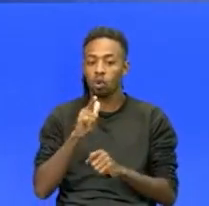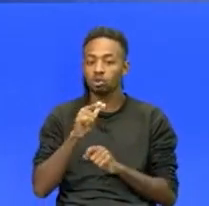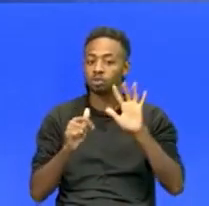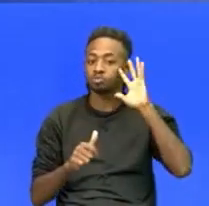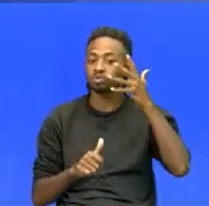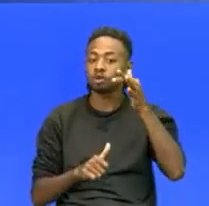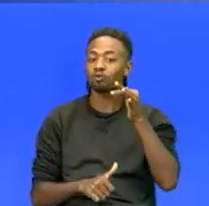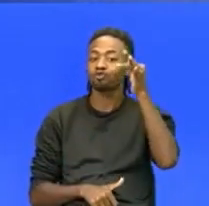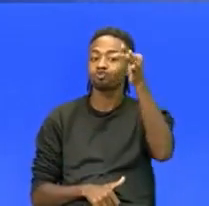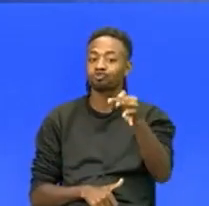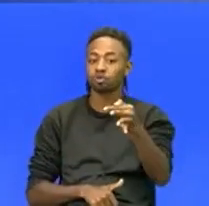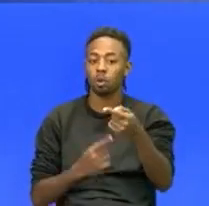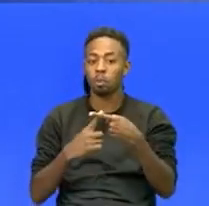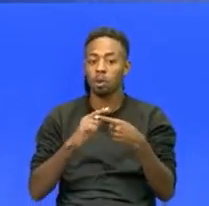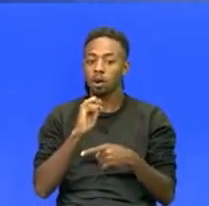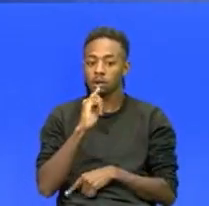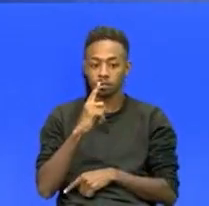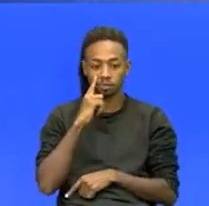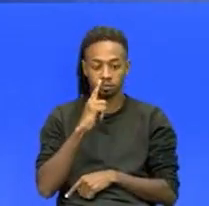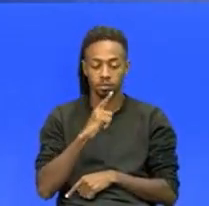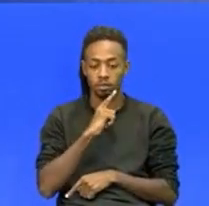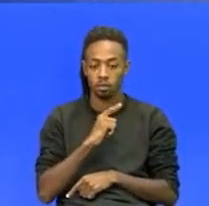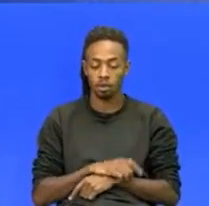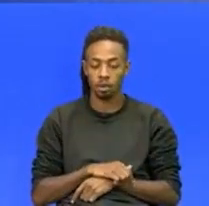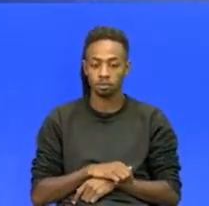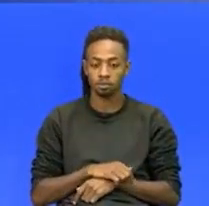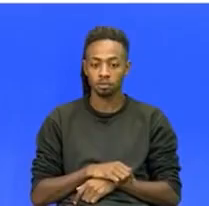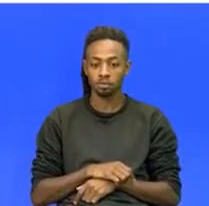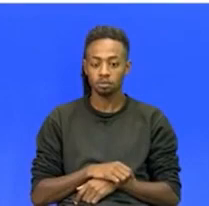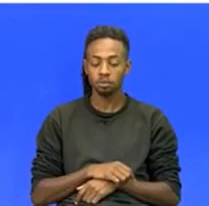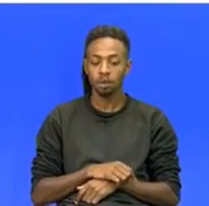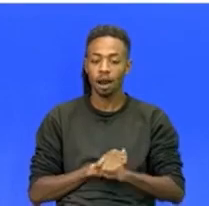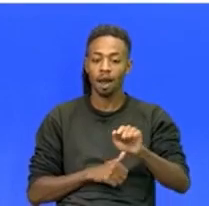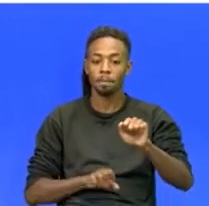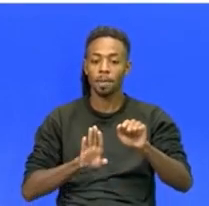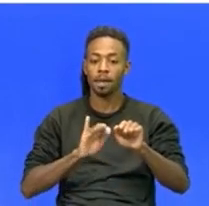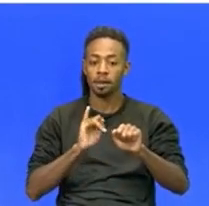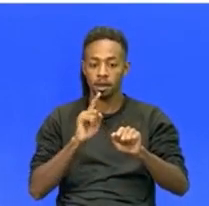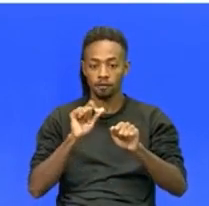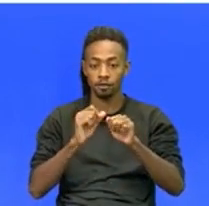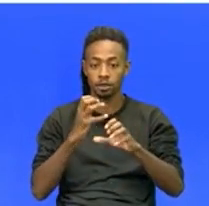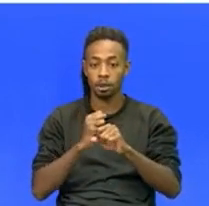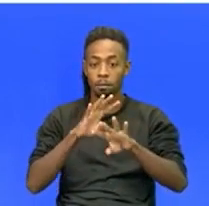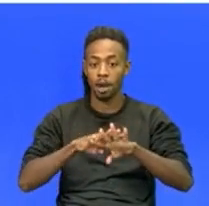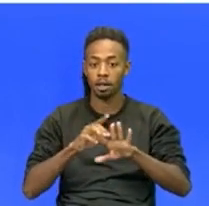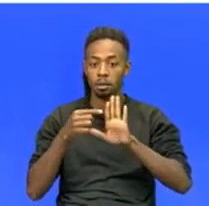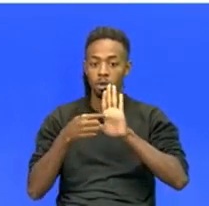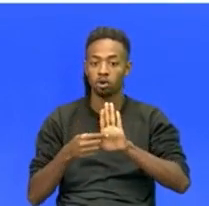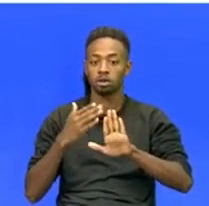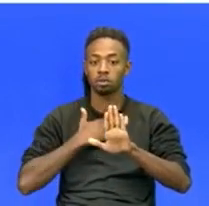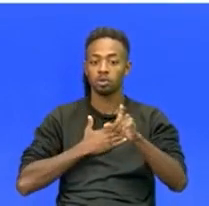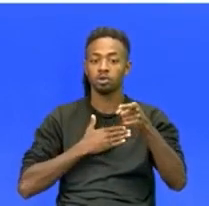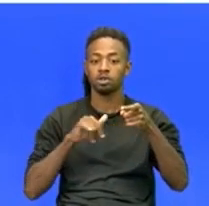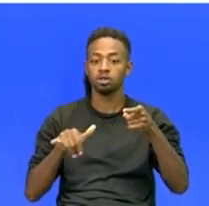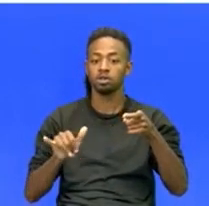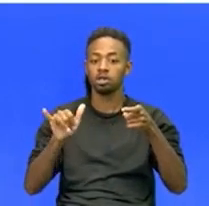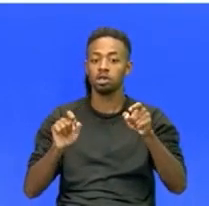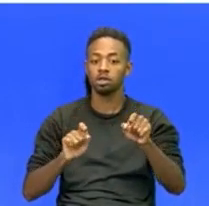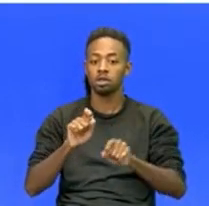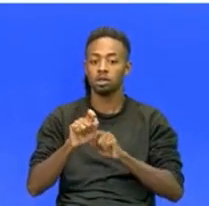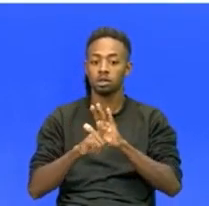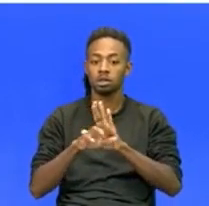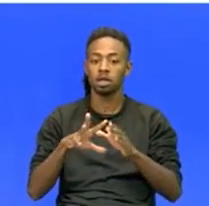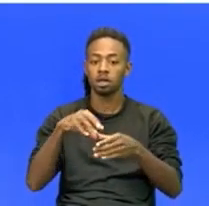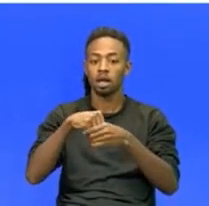de decisão. Então, o máximo local de A e B, matematicamente, indica que o meu x e o y ele está